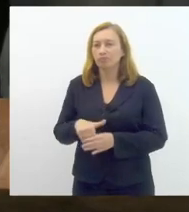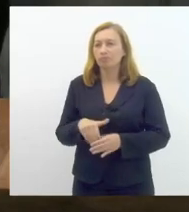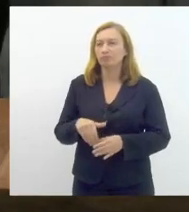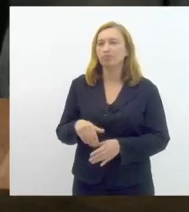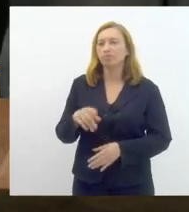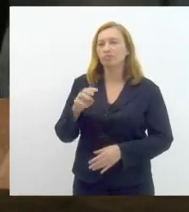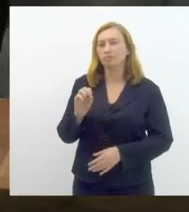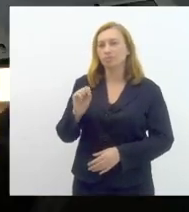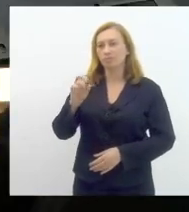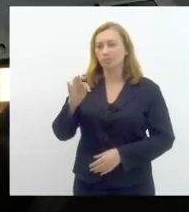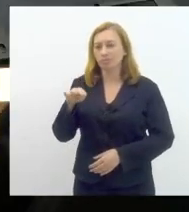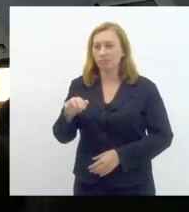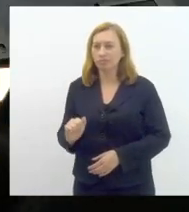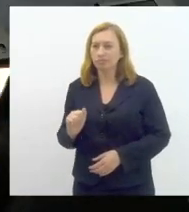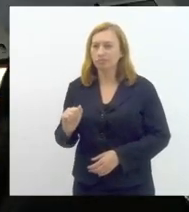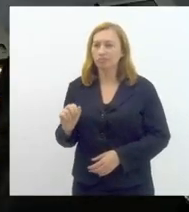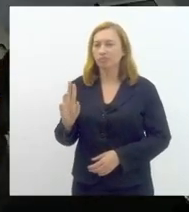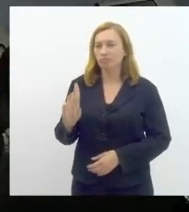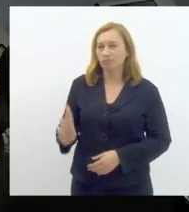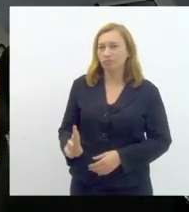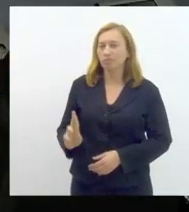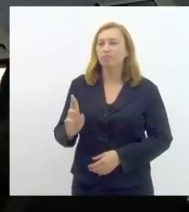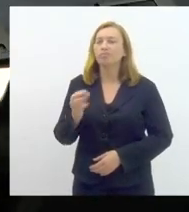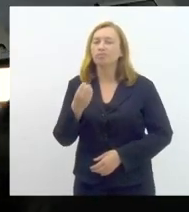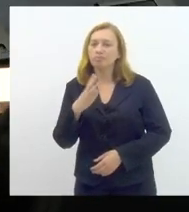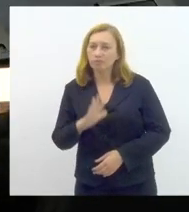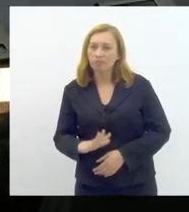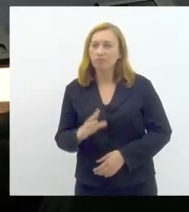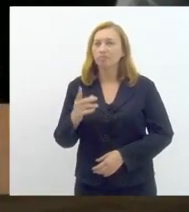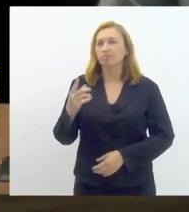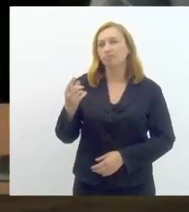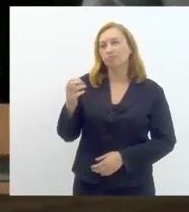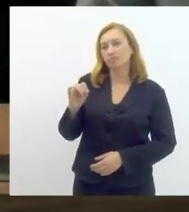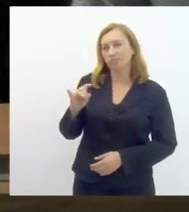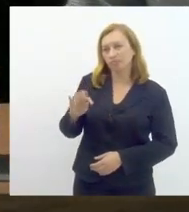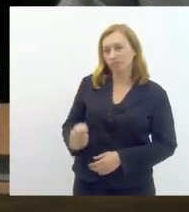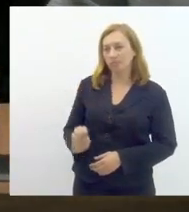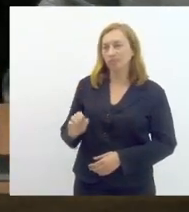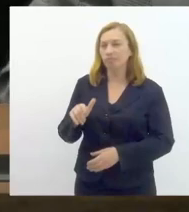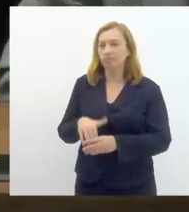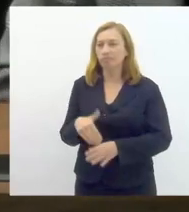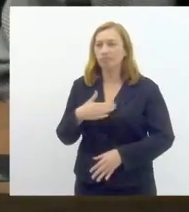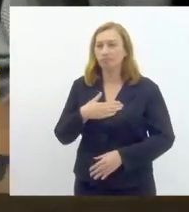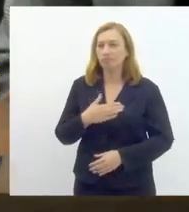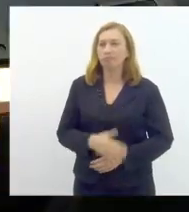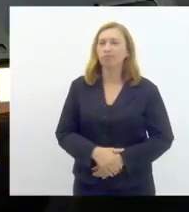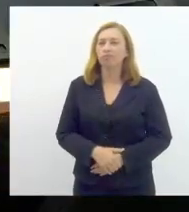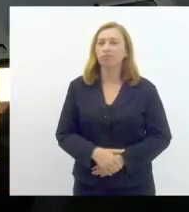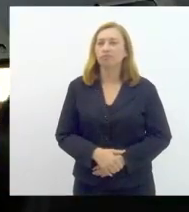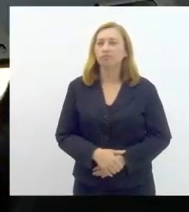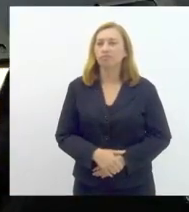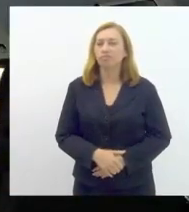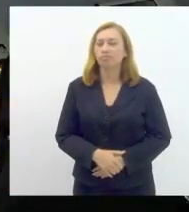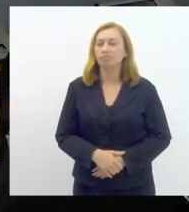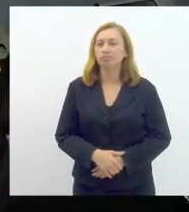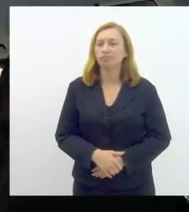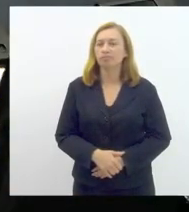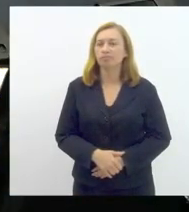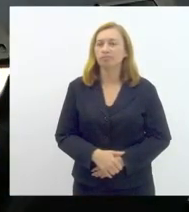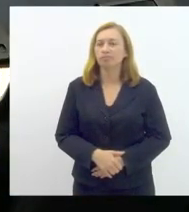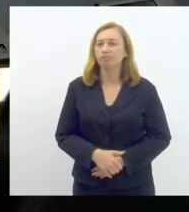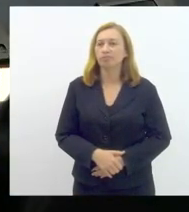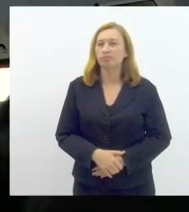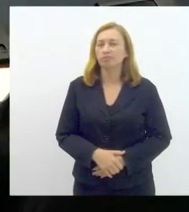de Rezende. Boa tarde, sou a Stephanie e voto em mim mesma. Isso aí.